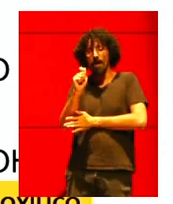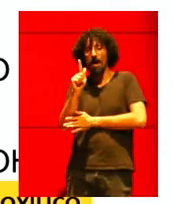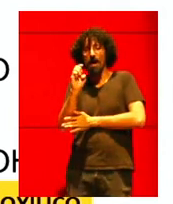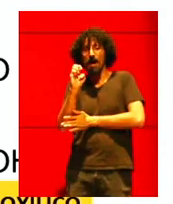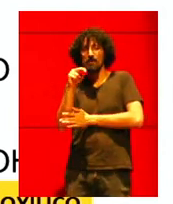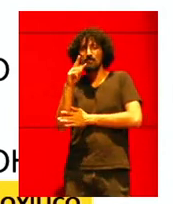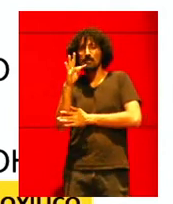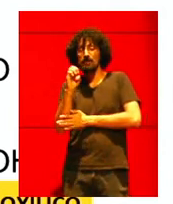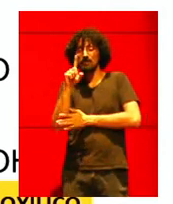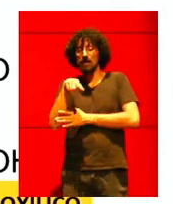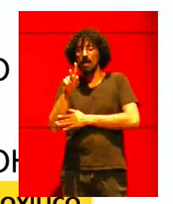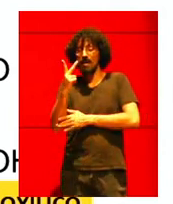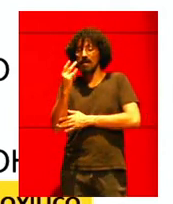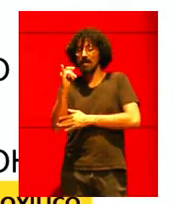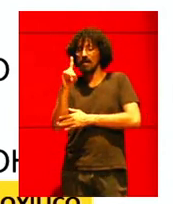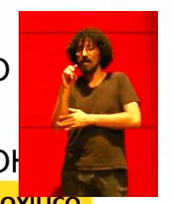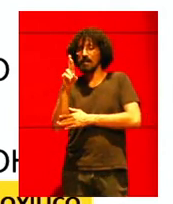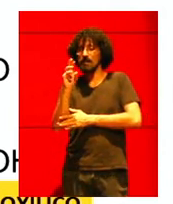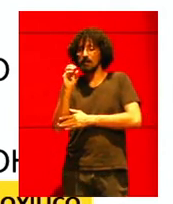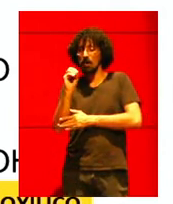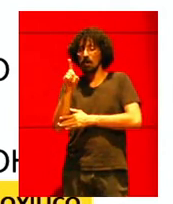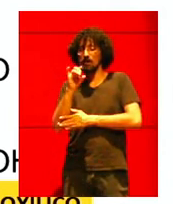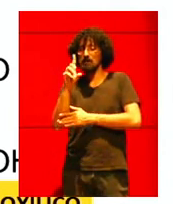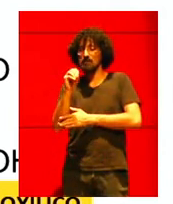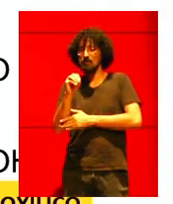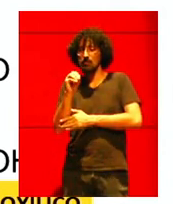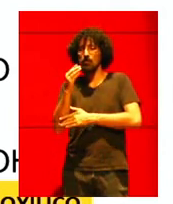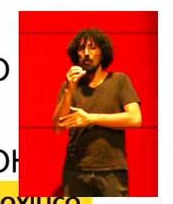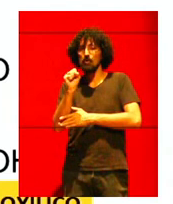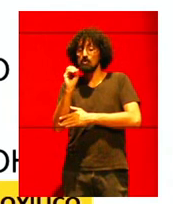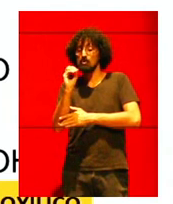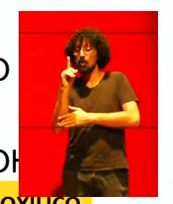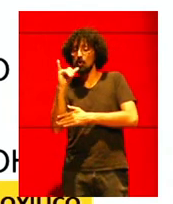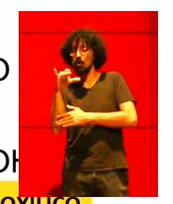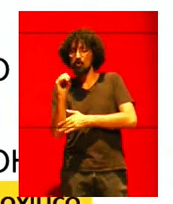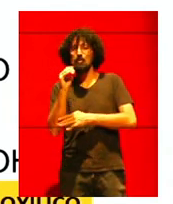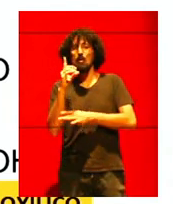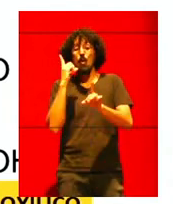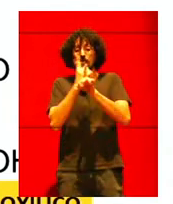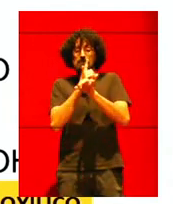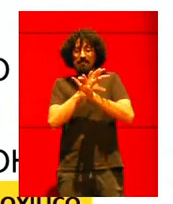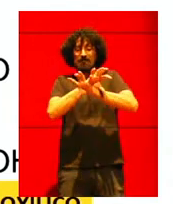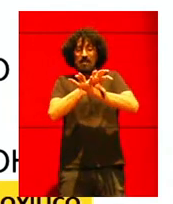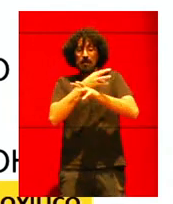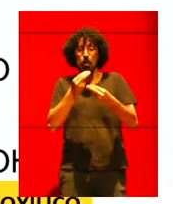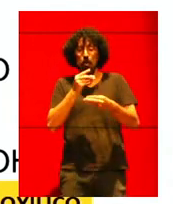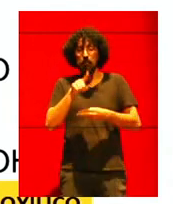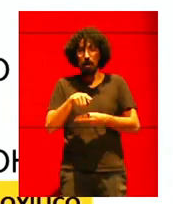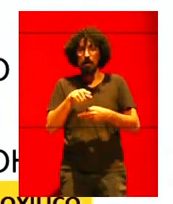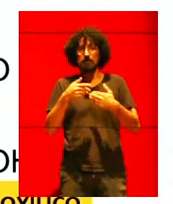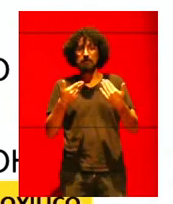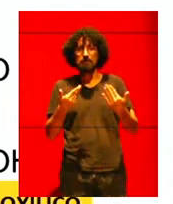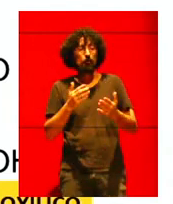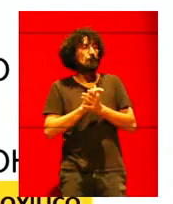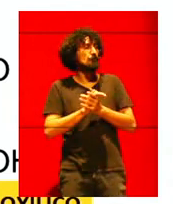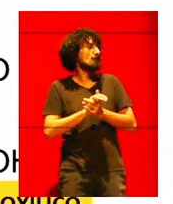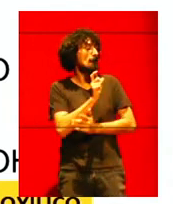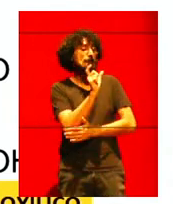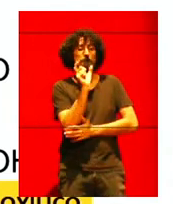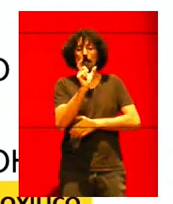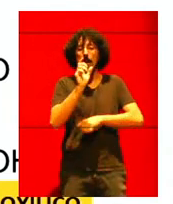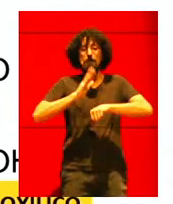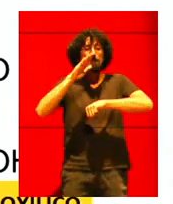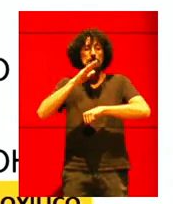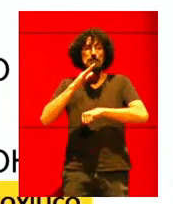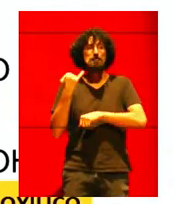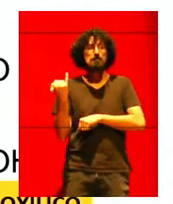hidróxido de sódio é capaz de identificar a presença de um desses pesticidas. Pronto, a palavra mais